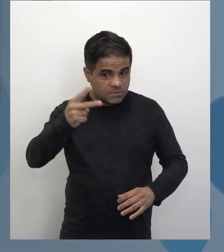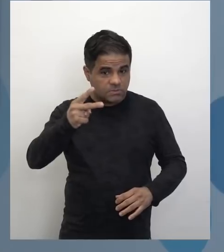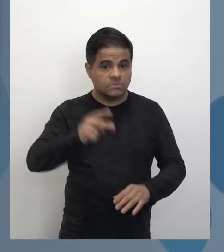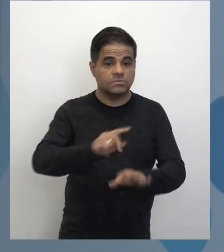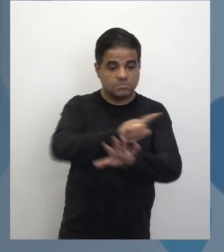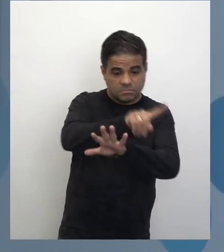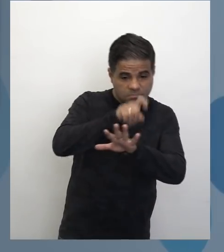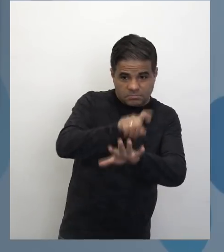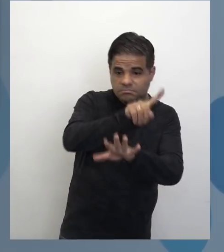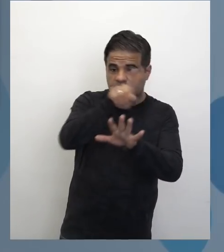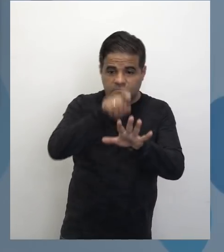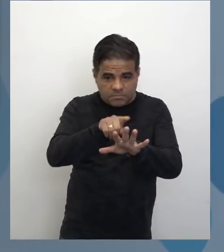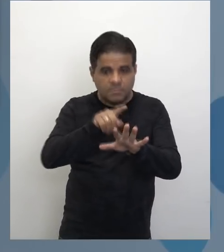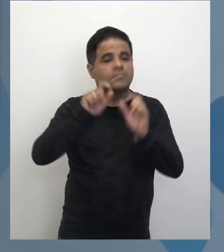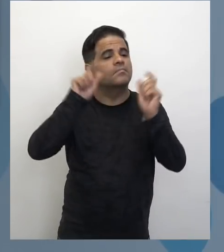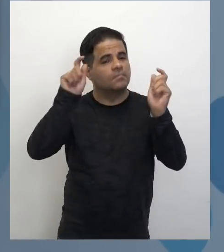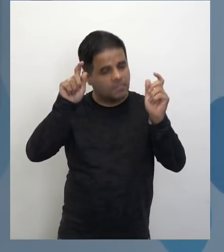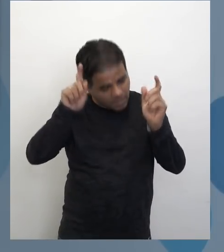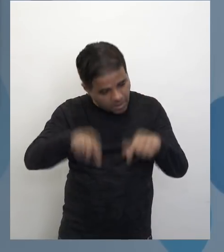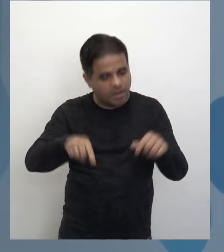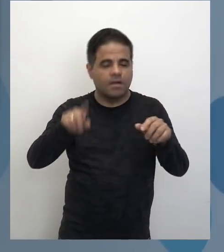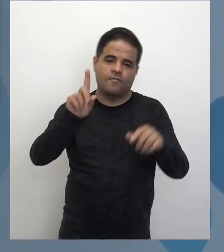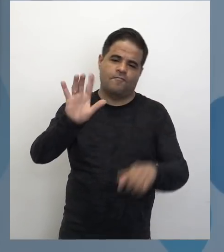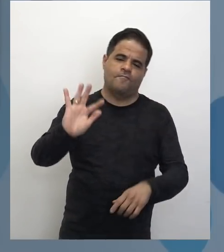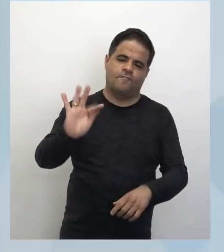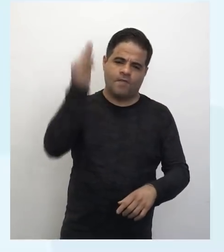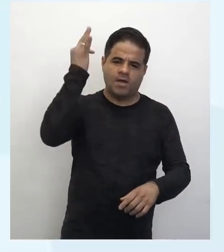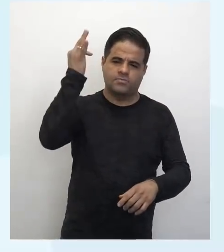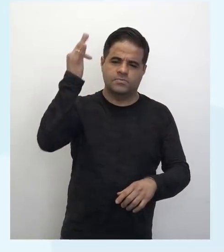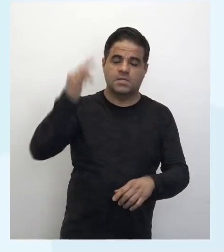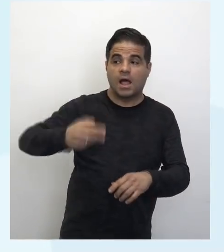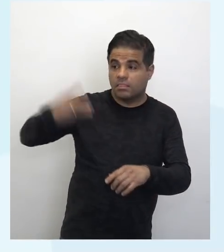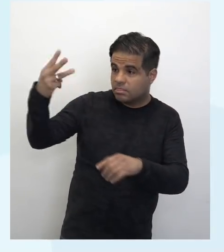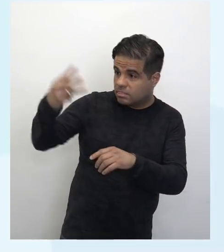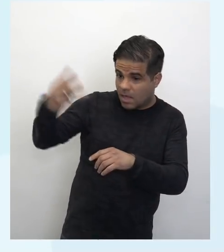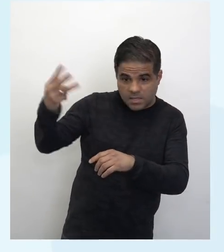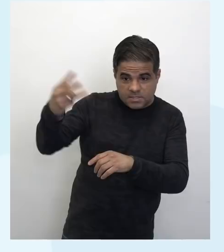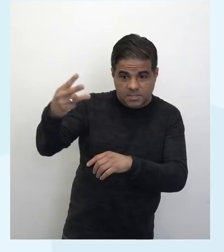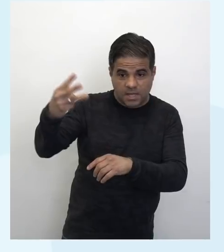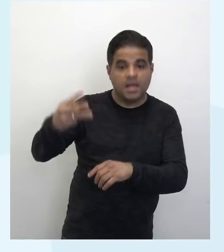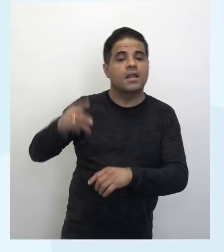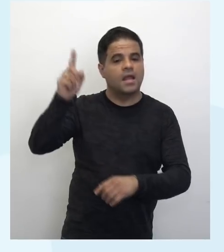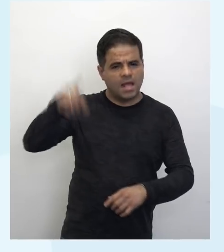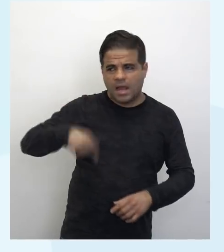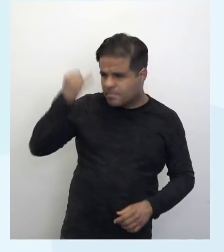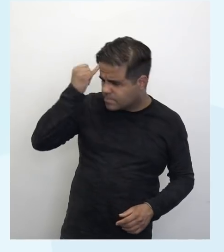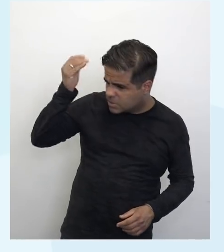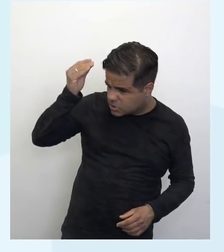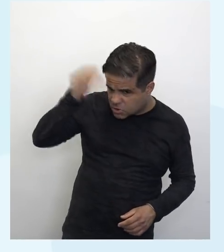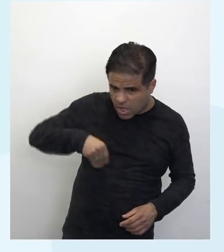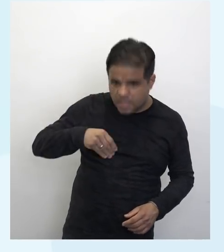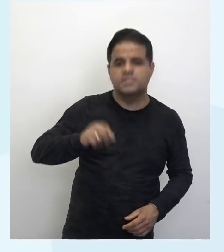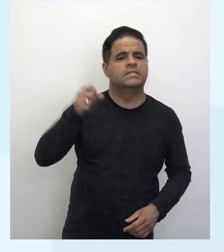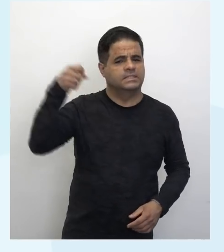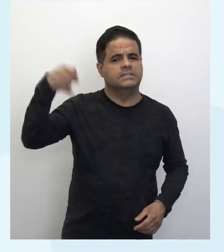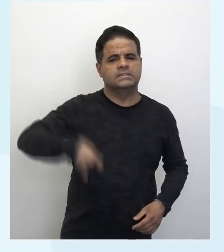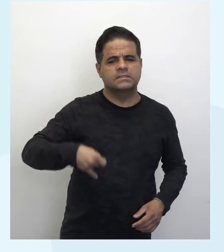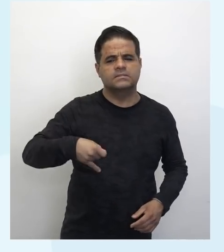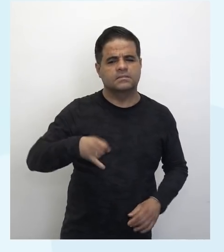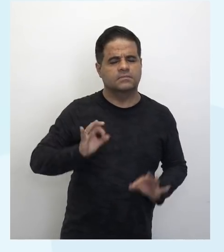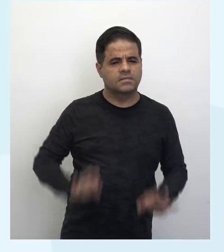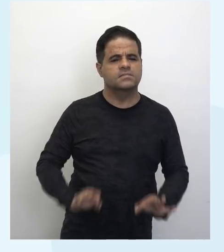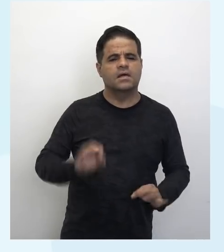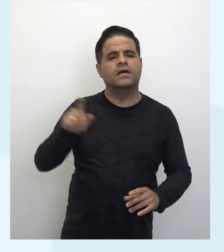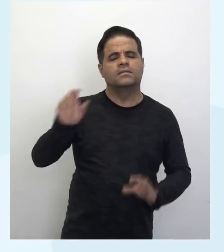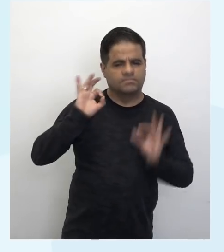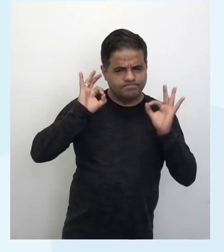hipótese também é falsa, tá? Vamos para uma terceira, tá? Ela é preguiçosa? Sim. Essa aqui tá certa. Essa aqui tá